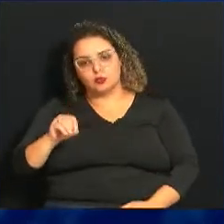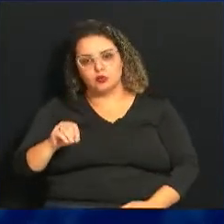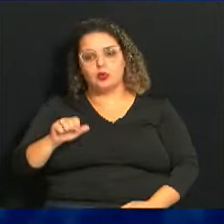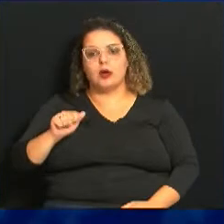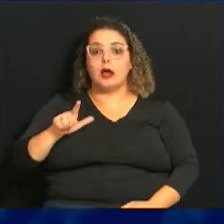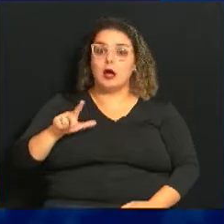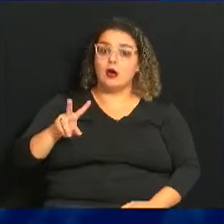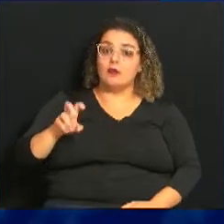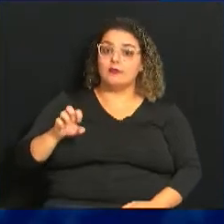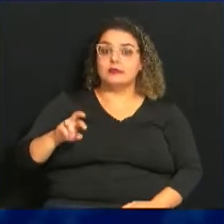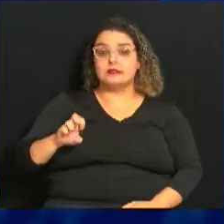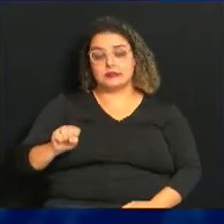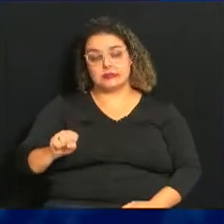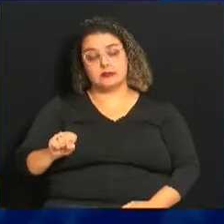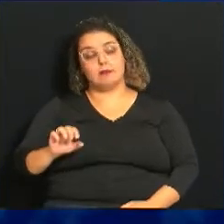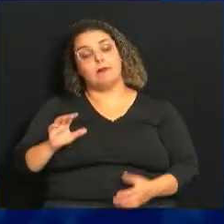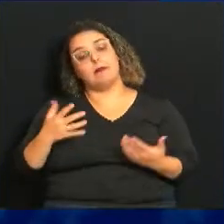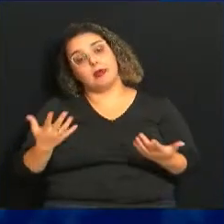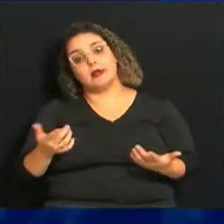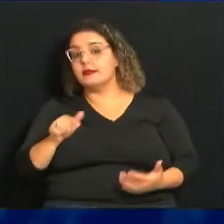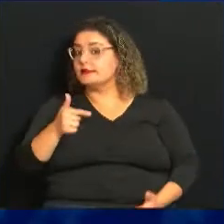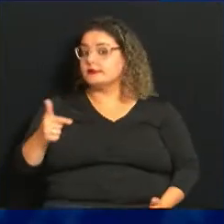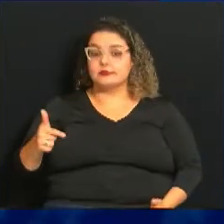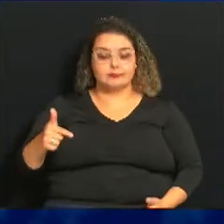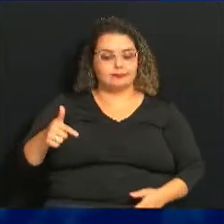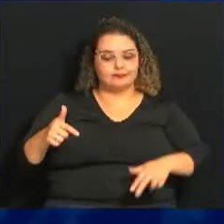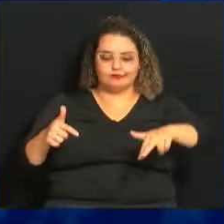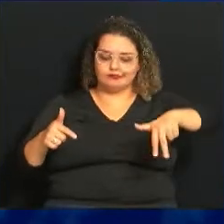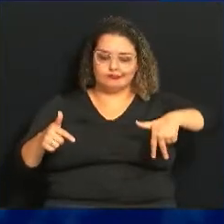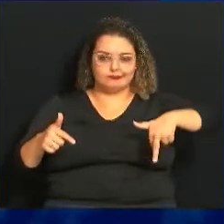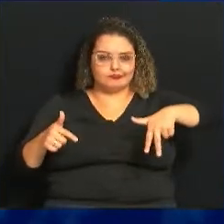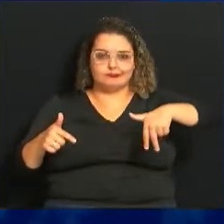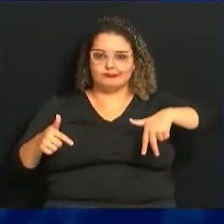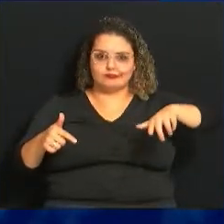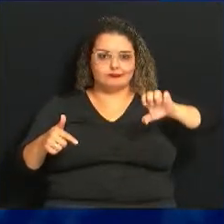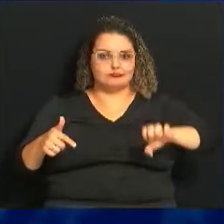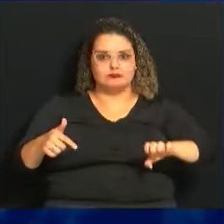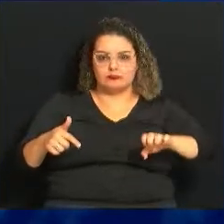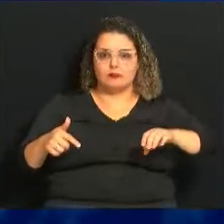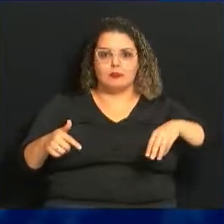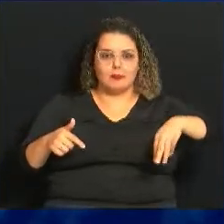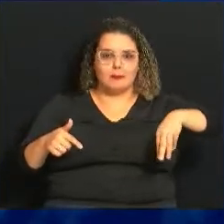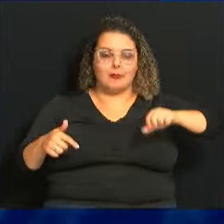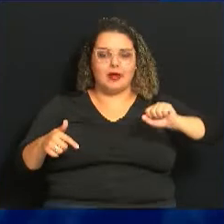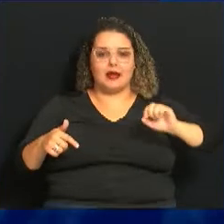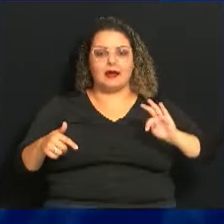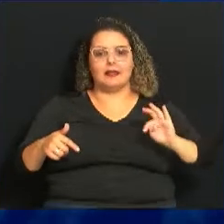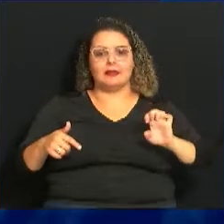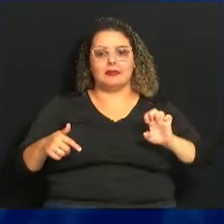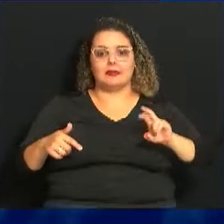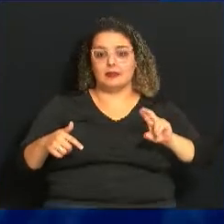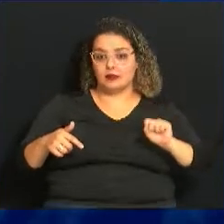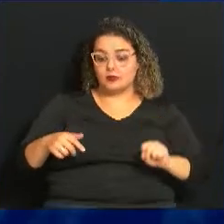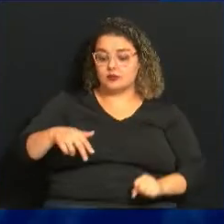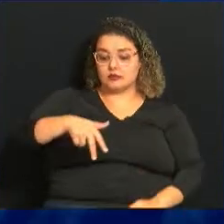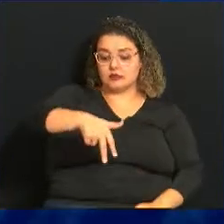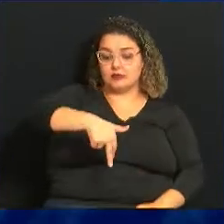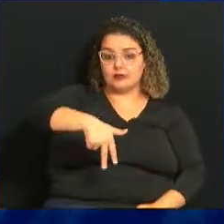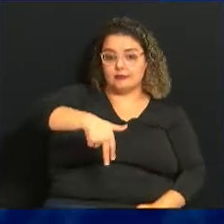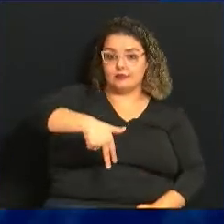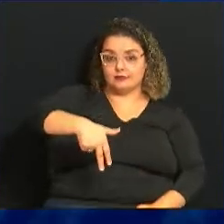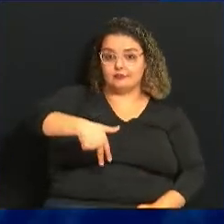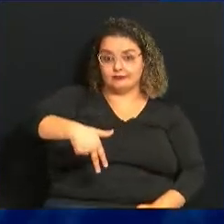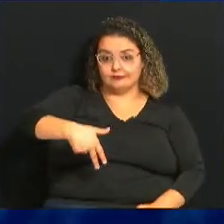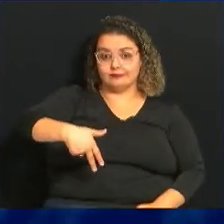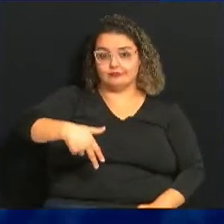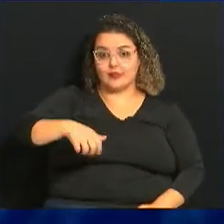outro lado, ele não tem o lateral esquerdo Matheus Pereira e também o meia Giovanni Augusto, ambos suspensos.